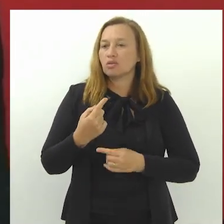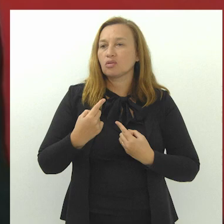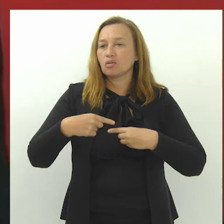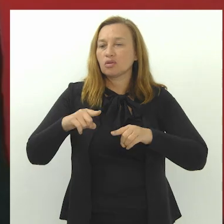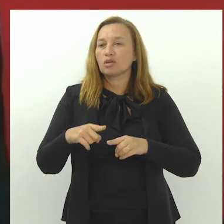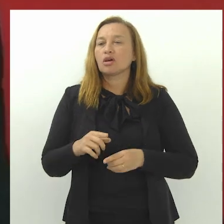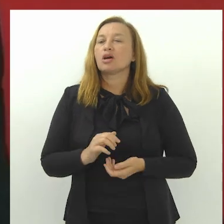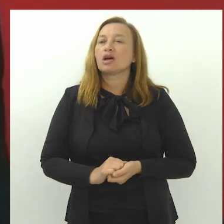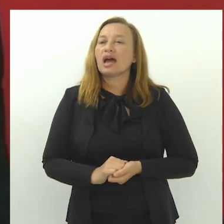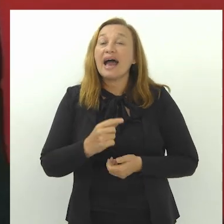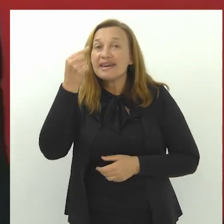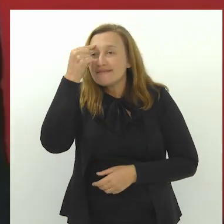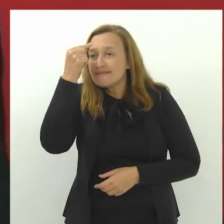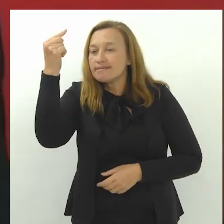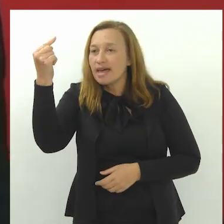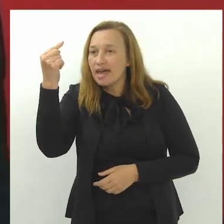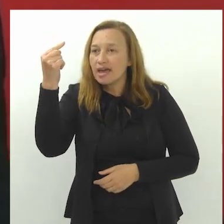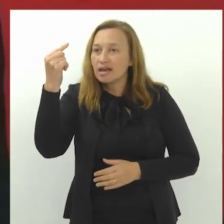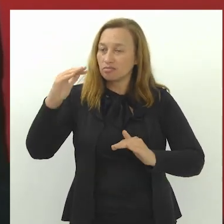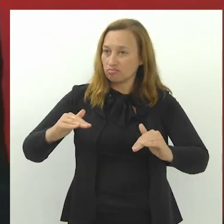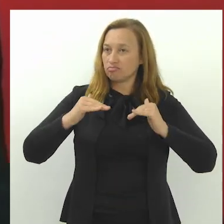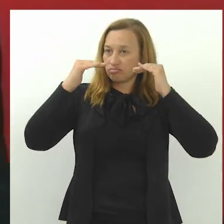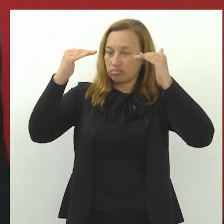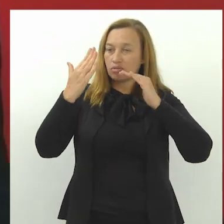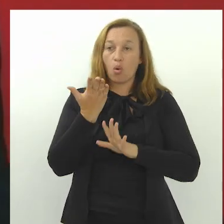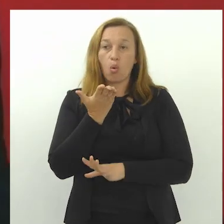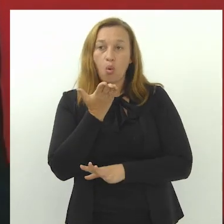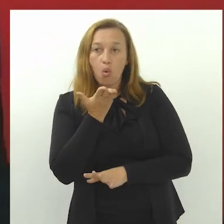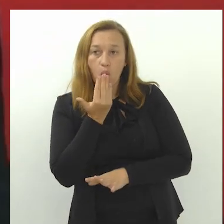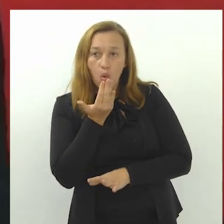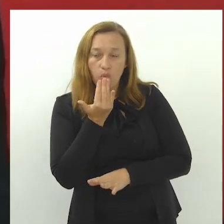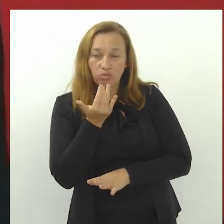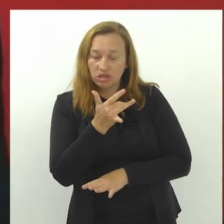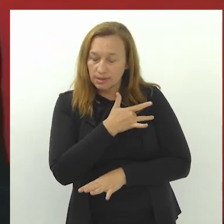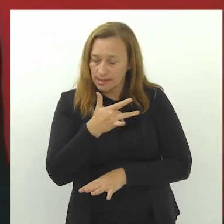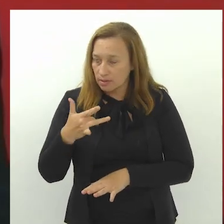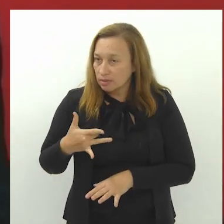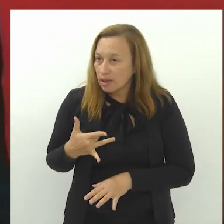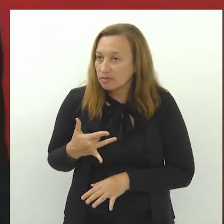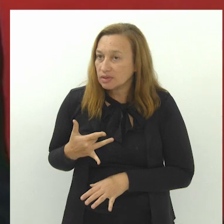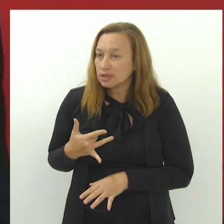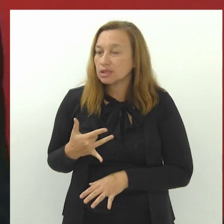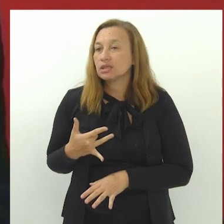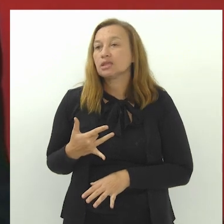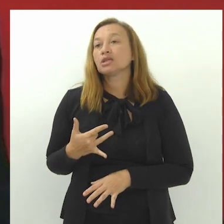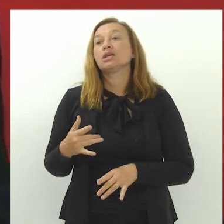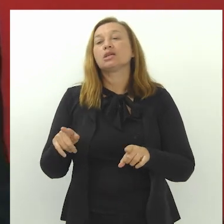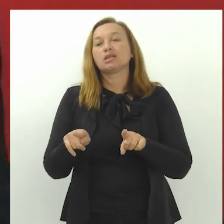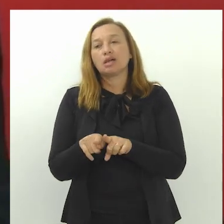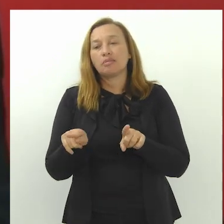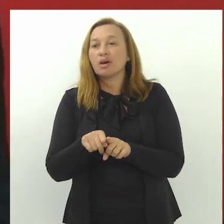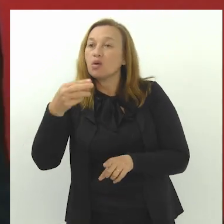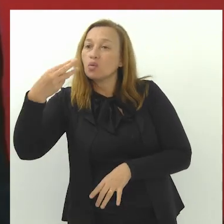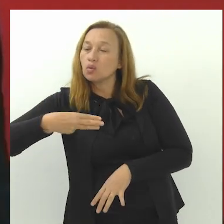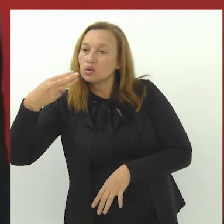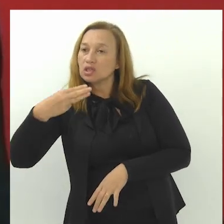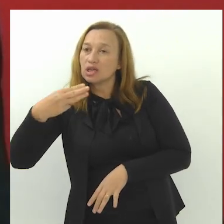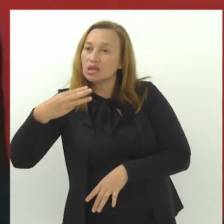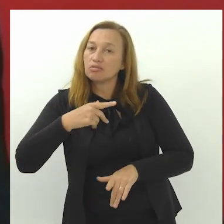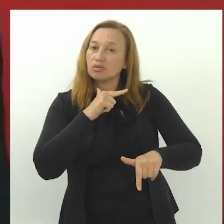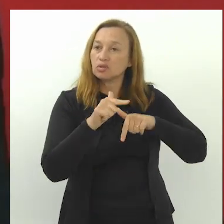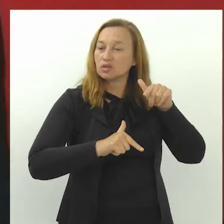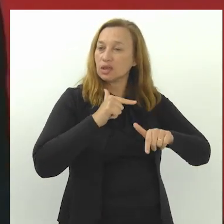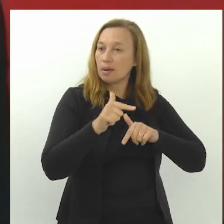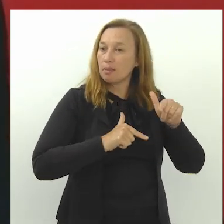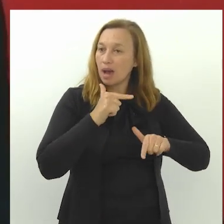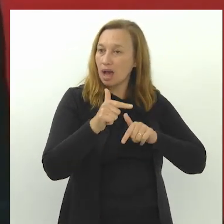do combate à fome, que era a ideia de soberania alimentar com produção de alimentos saudáveis, e o